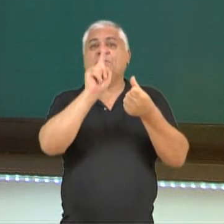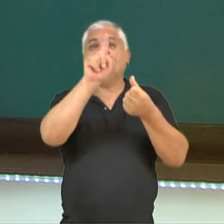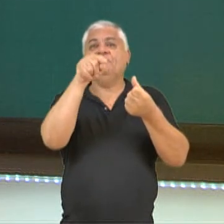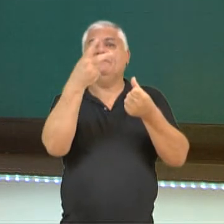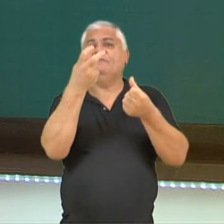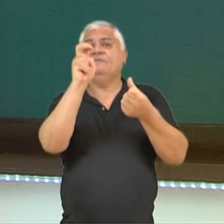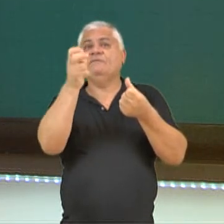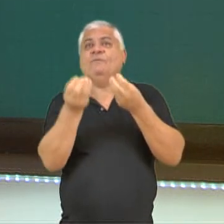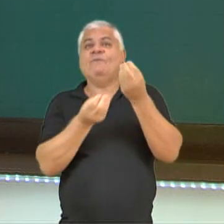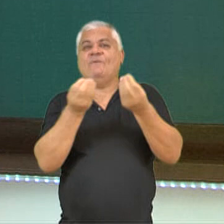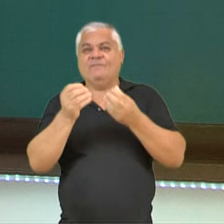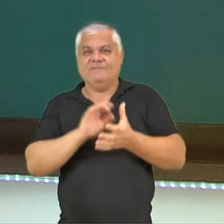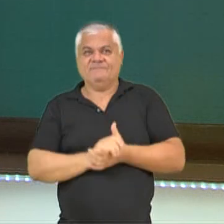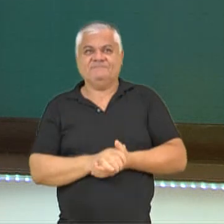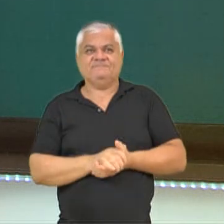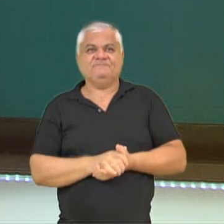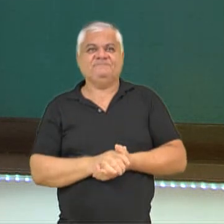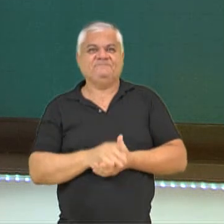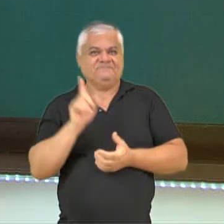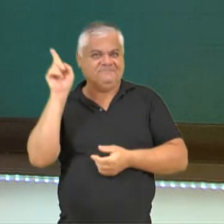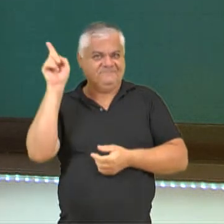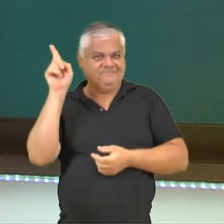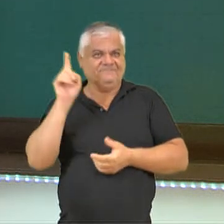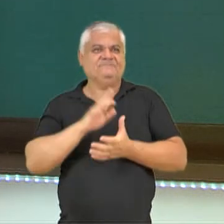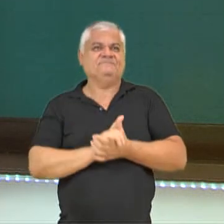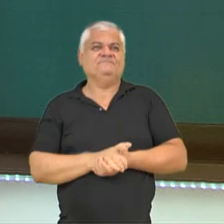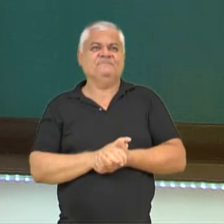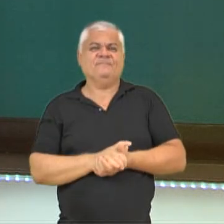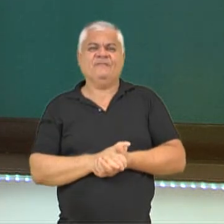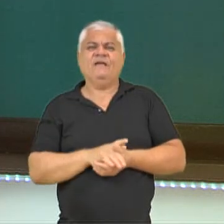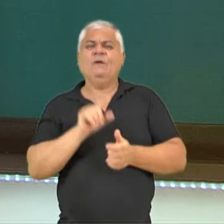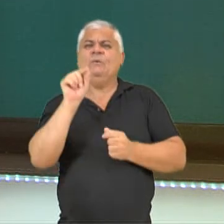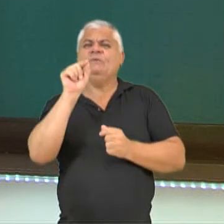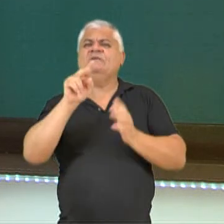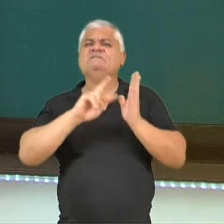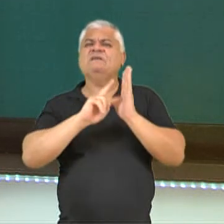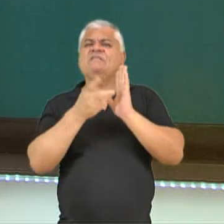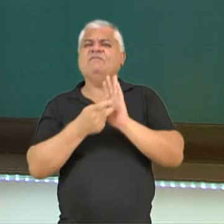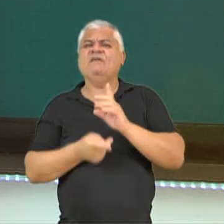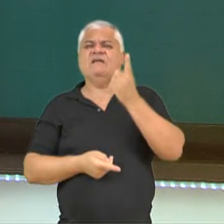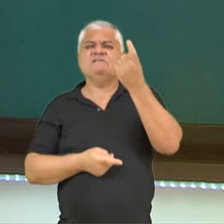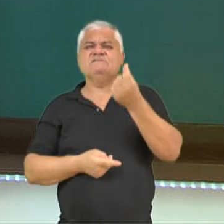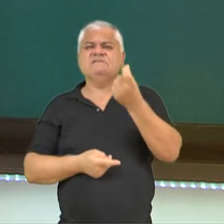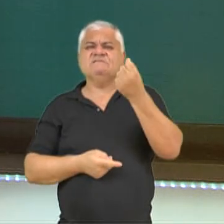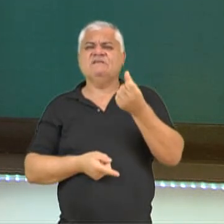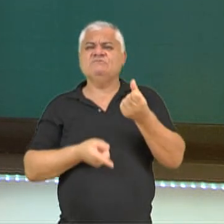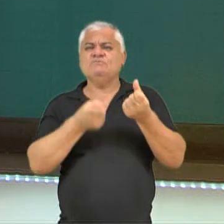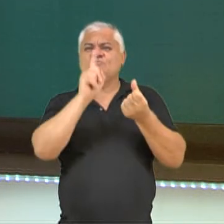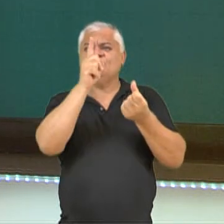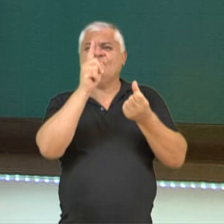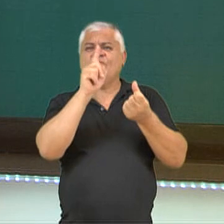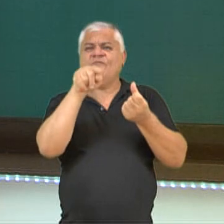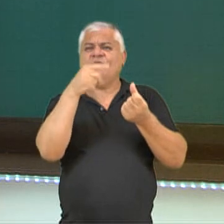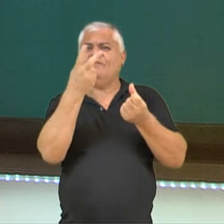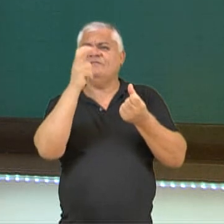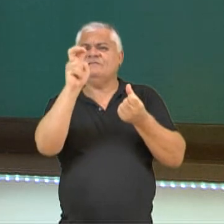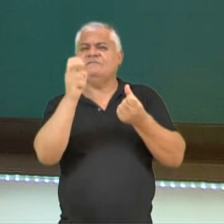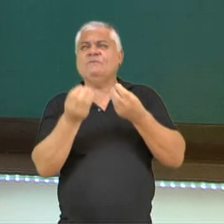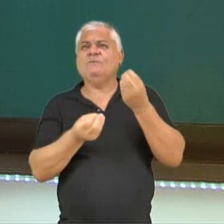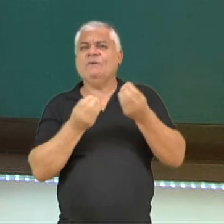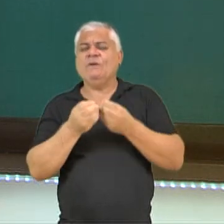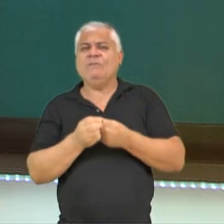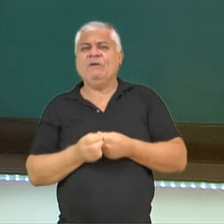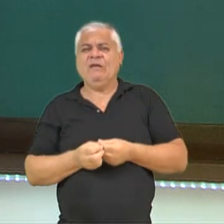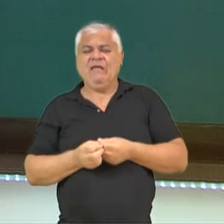esses bonitinhos aqui, ok? Então, ó, o que será que significa isso, meu Deus? 16 elevado a 1,25. 16